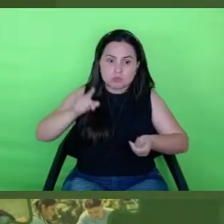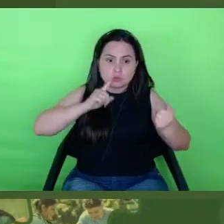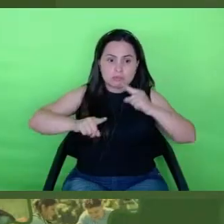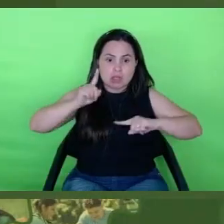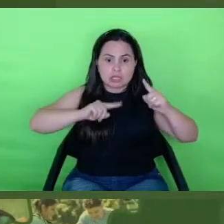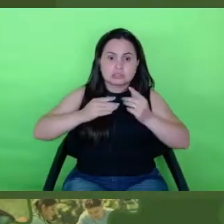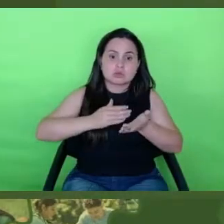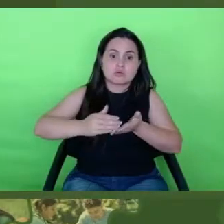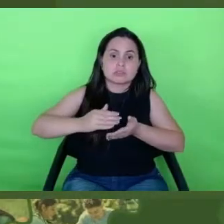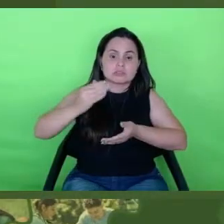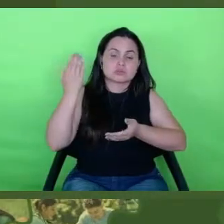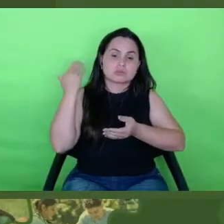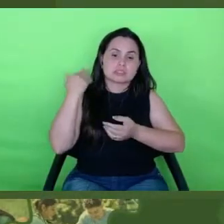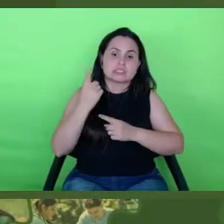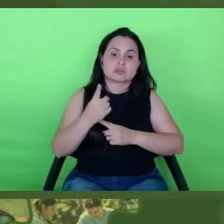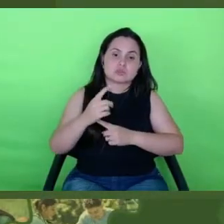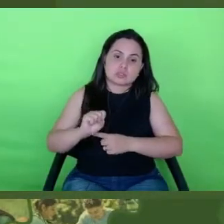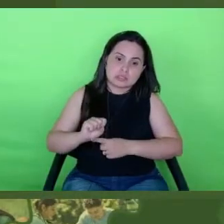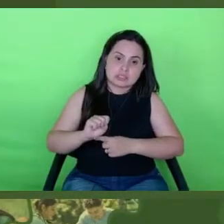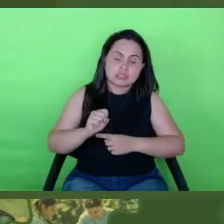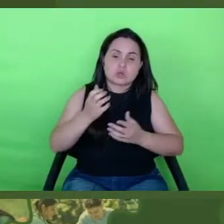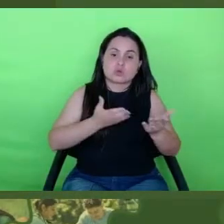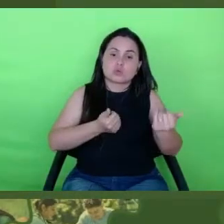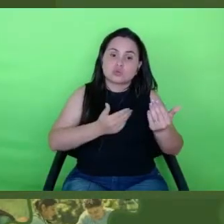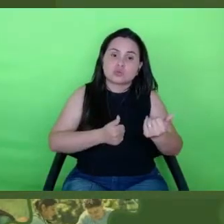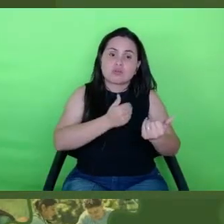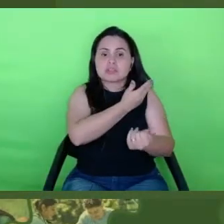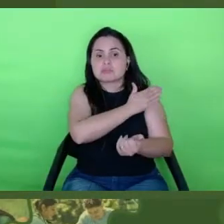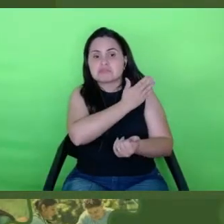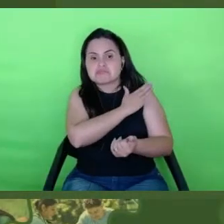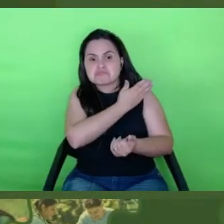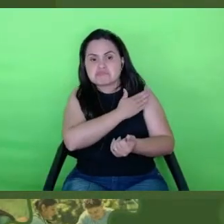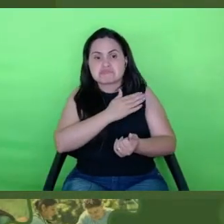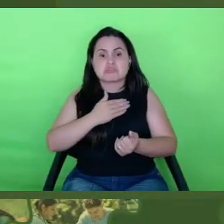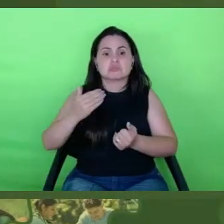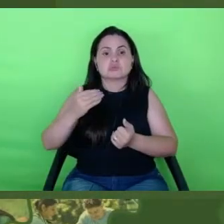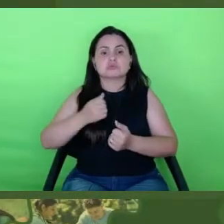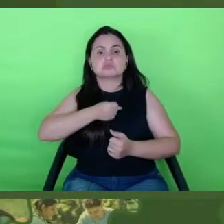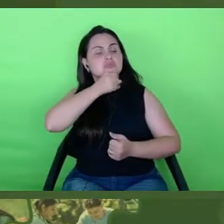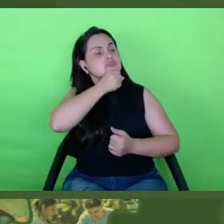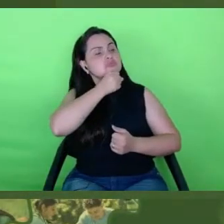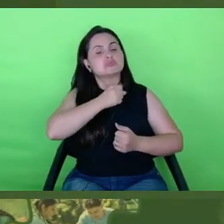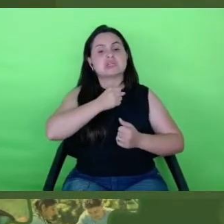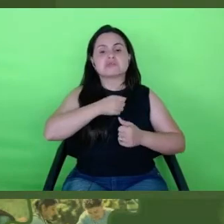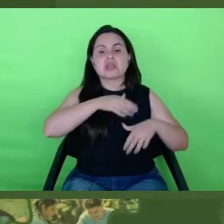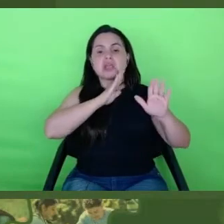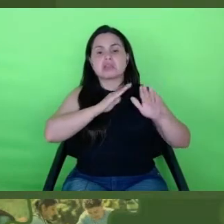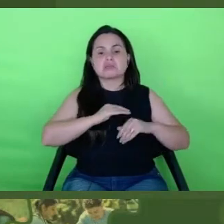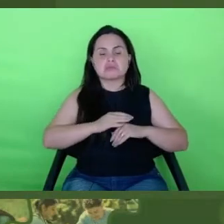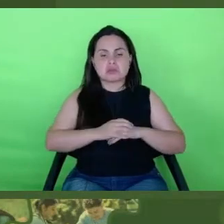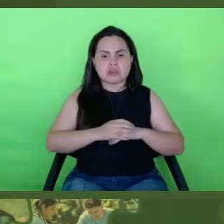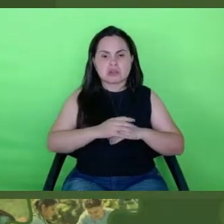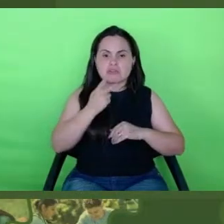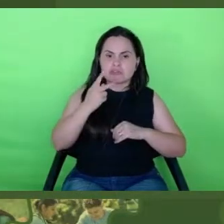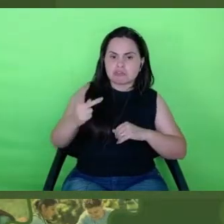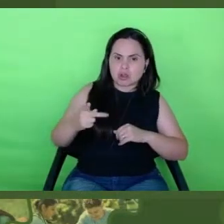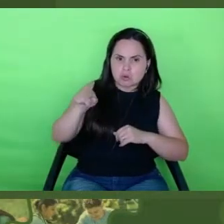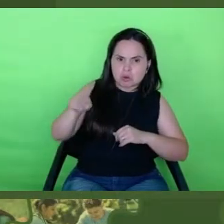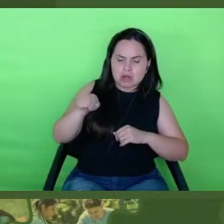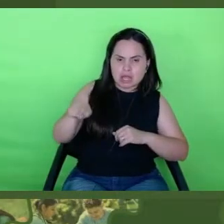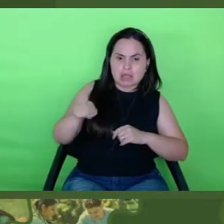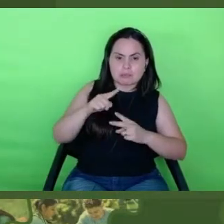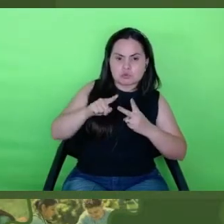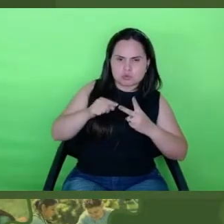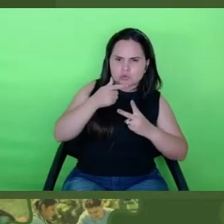nos anos 80, com jovens que eram discriminados pelos mais velhos na época. Diziam assim, ó, chegaram a dizer para o Steve Jobs, para o Bill Gates, assim,